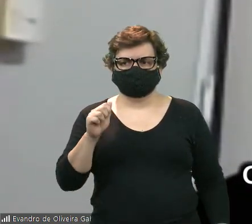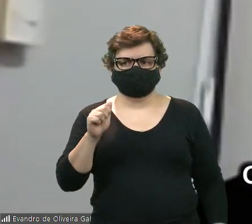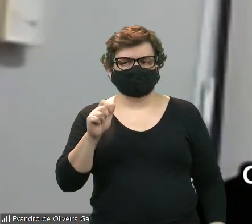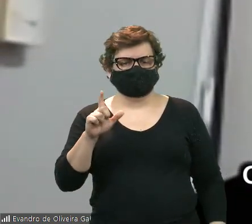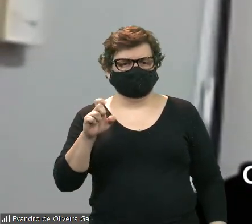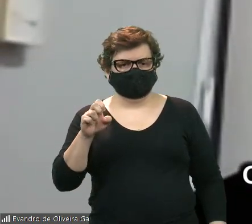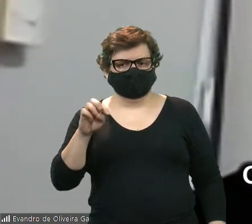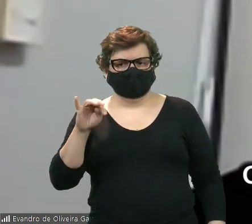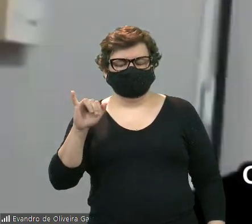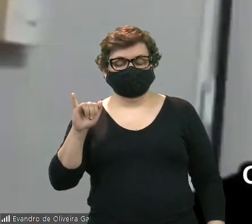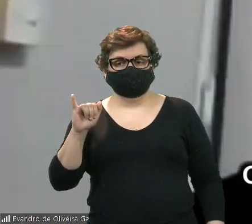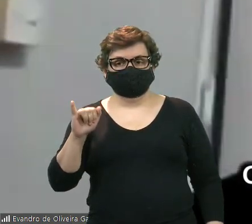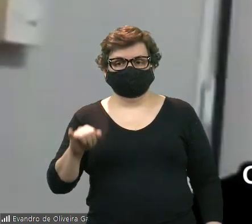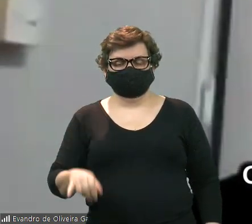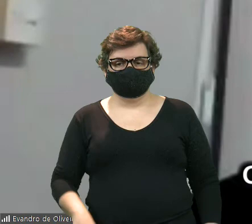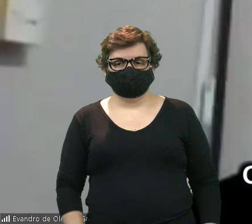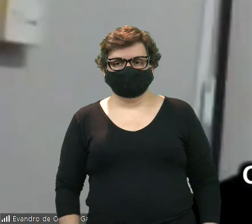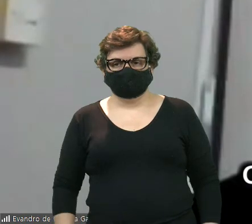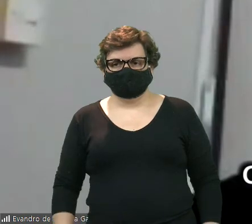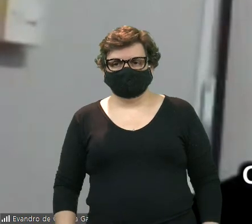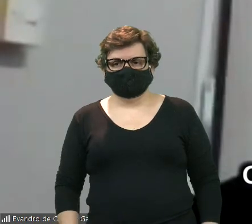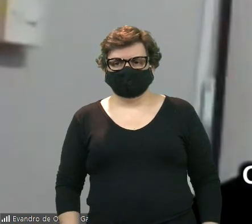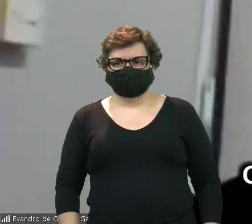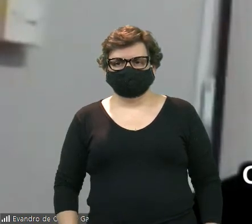Alonso e dizer que